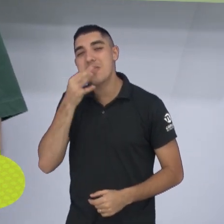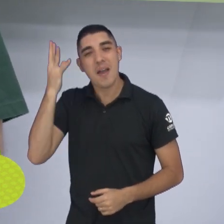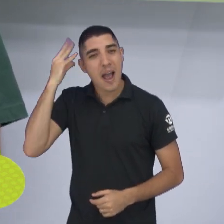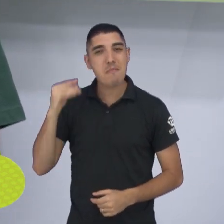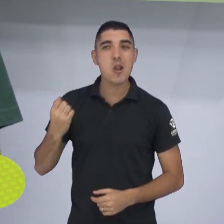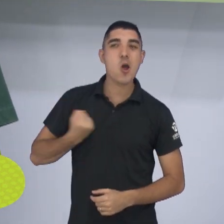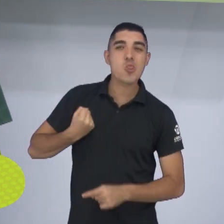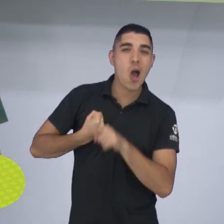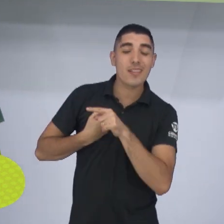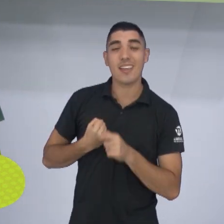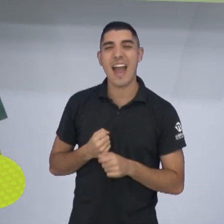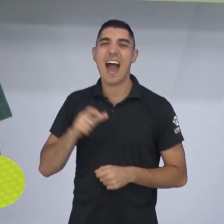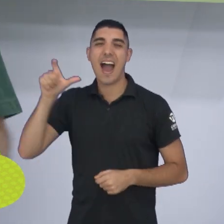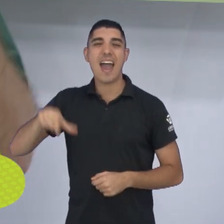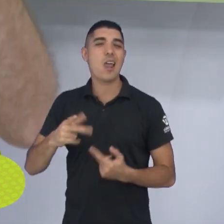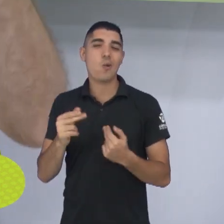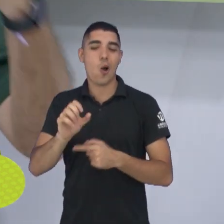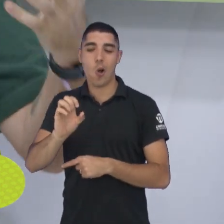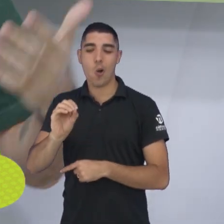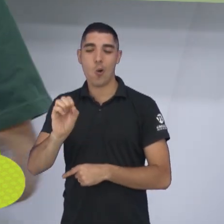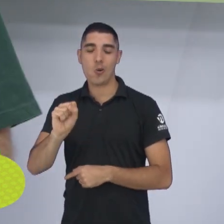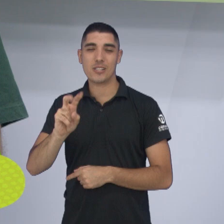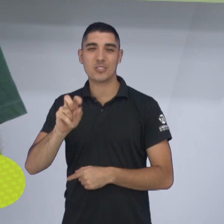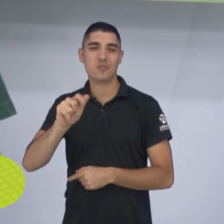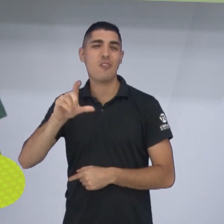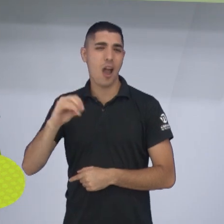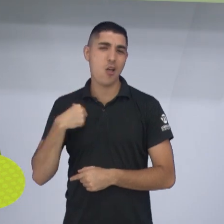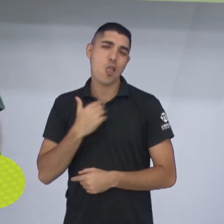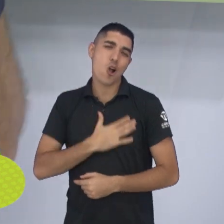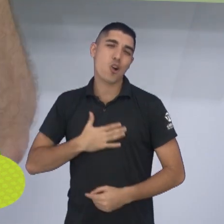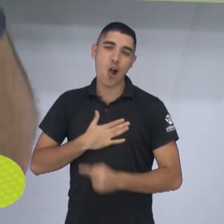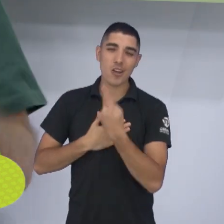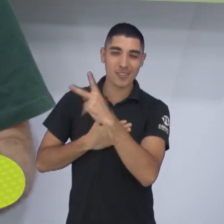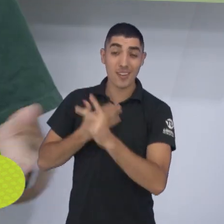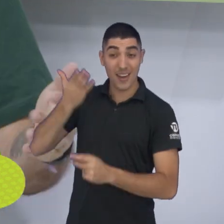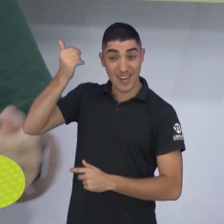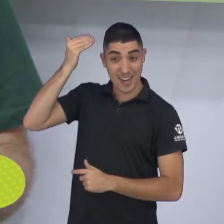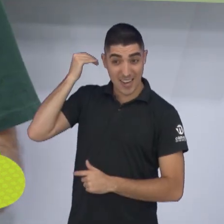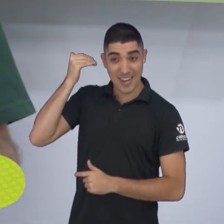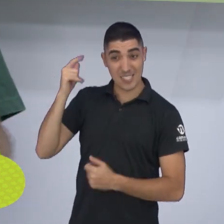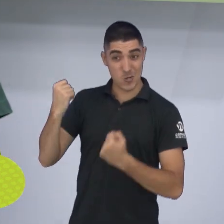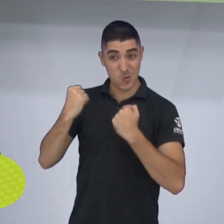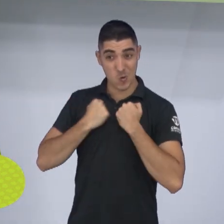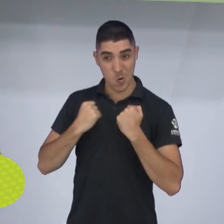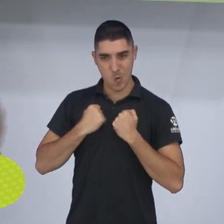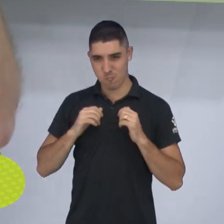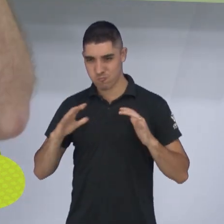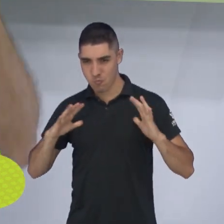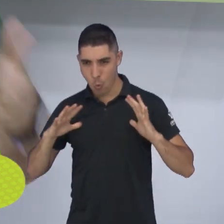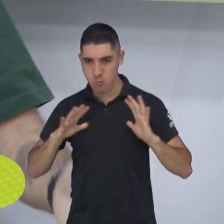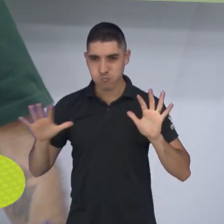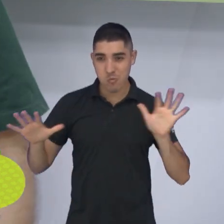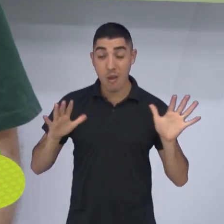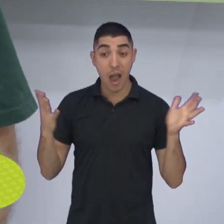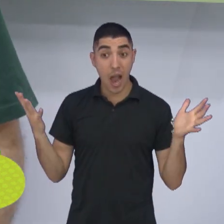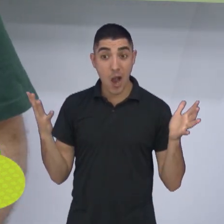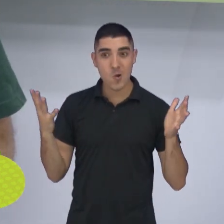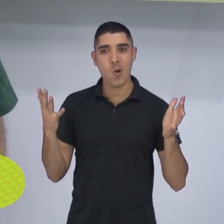Sempre eu gosto do estilo dele. Já gostava antes, né? Quando era goleiro, agora deixou os